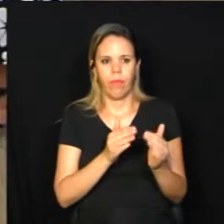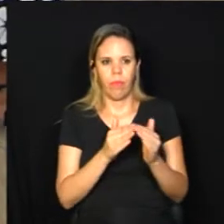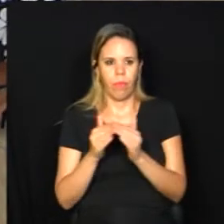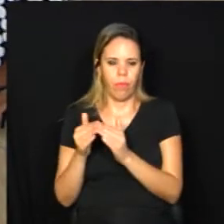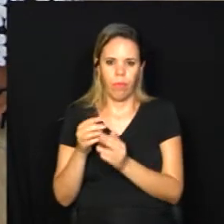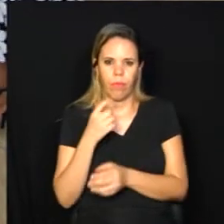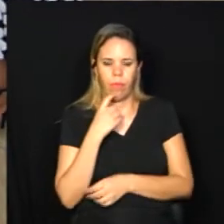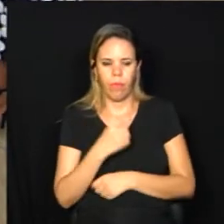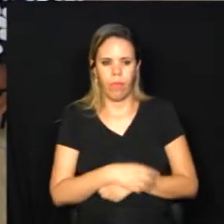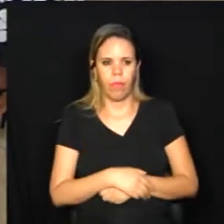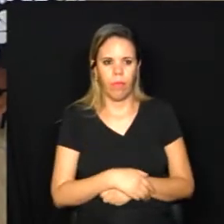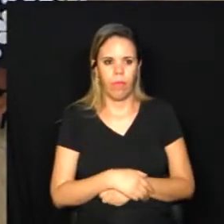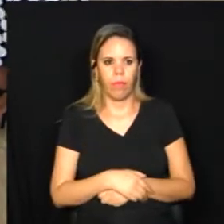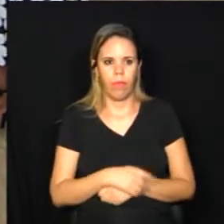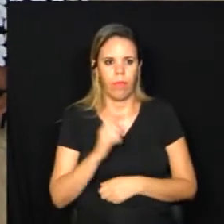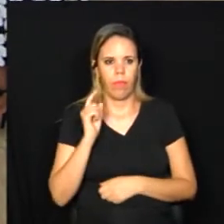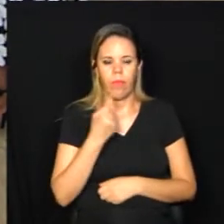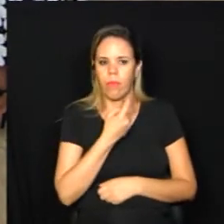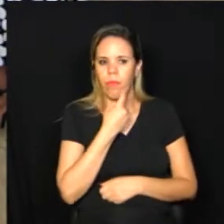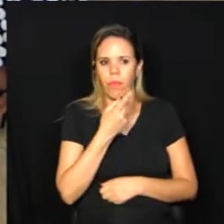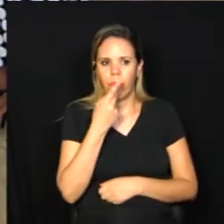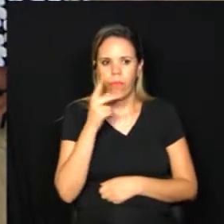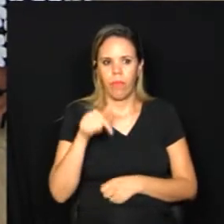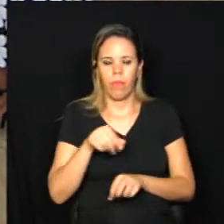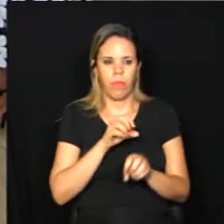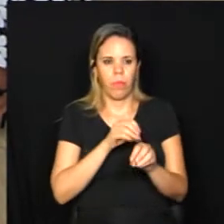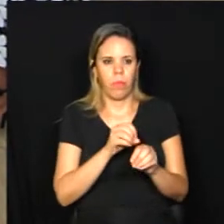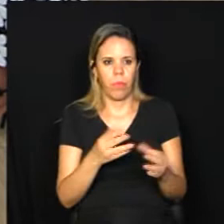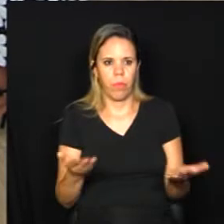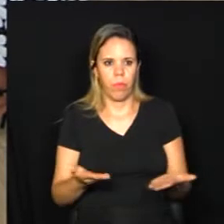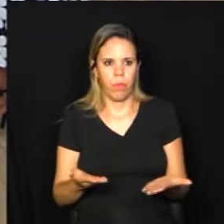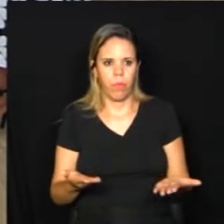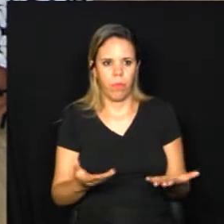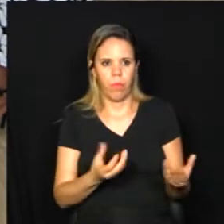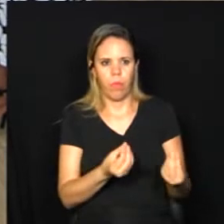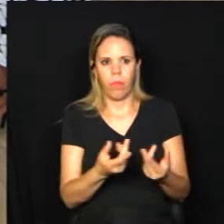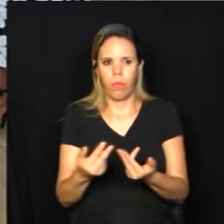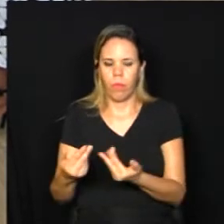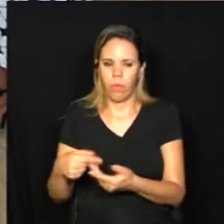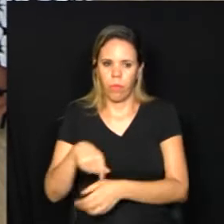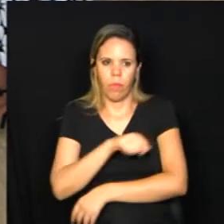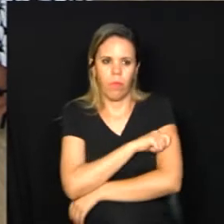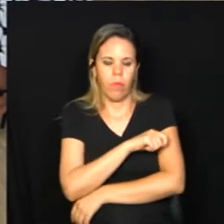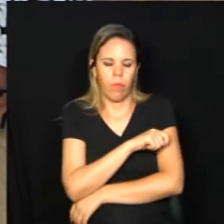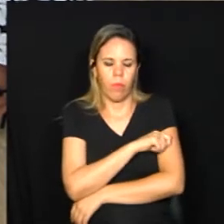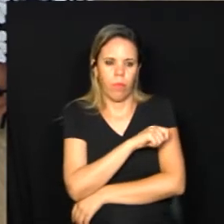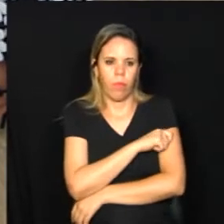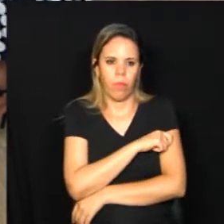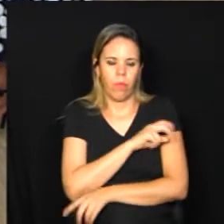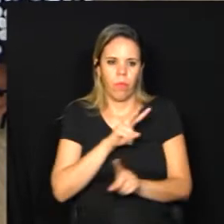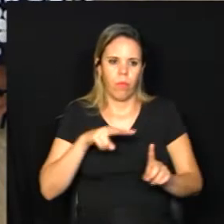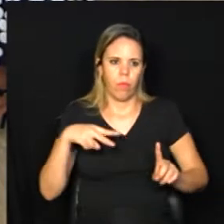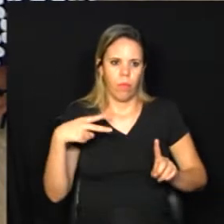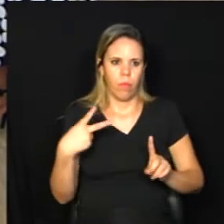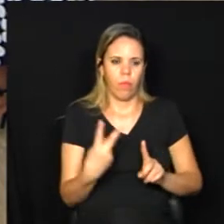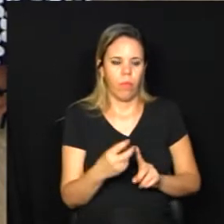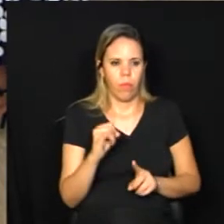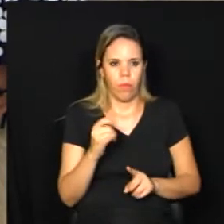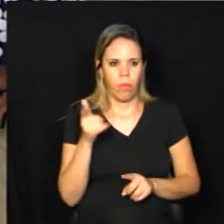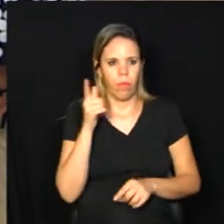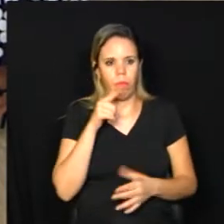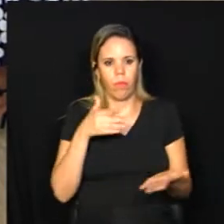de Campinas. Mina Abreu, vamos falar sobre educação agora, porque tem muitos estudantes que estão na expectativa se